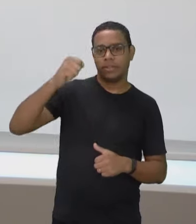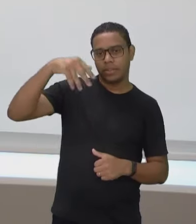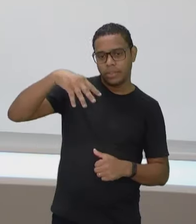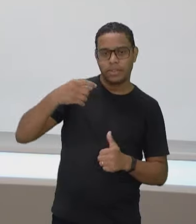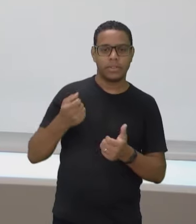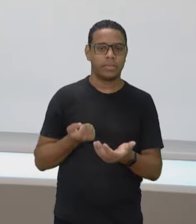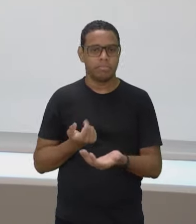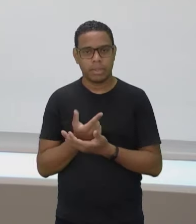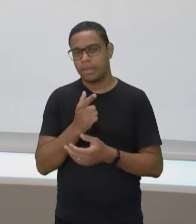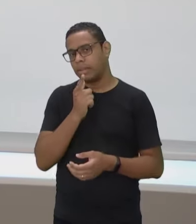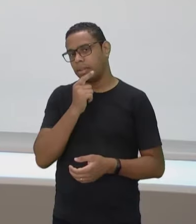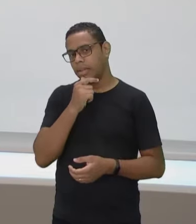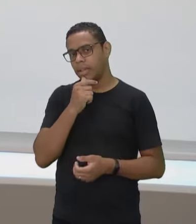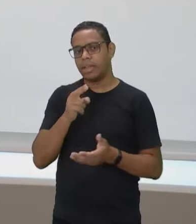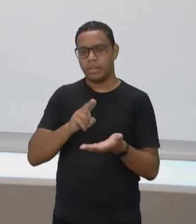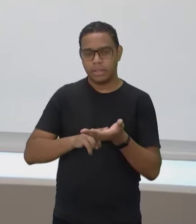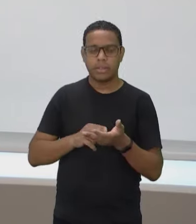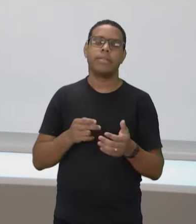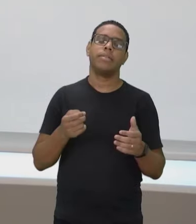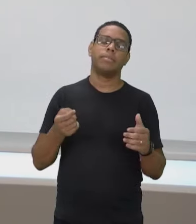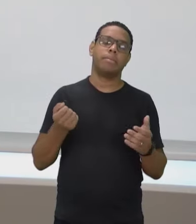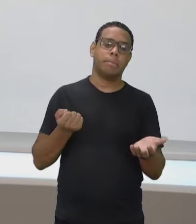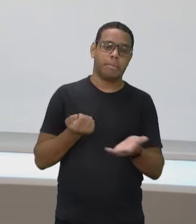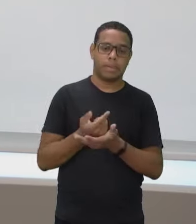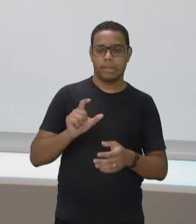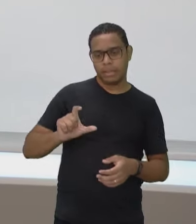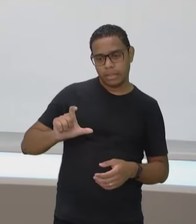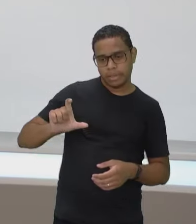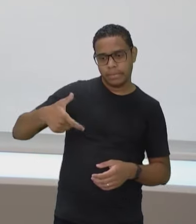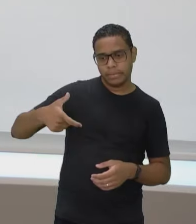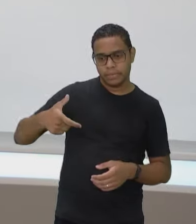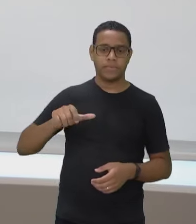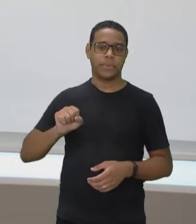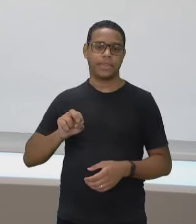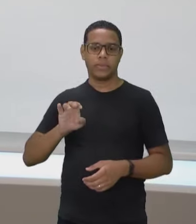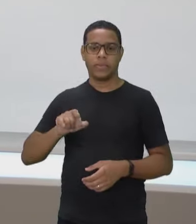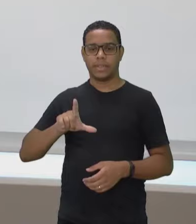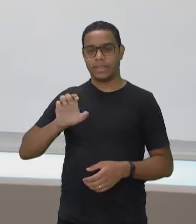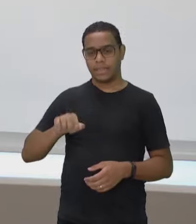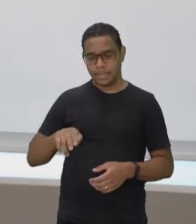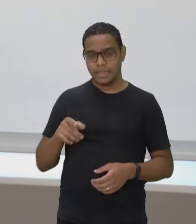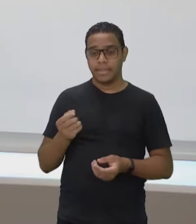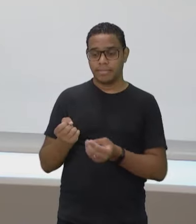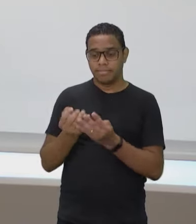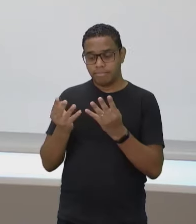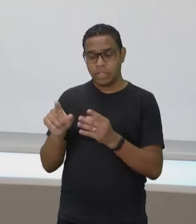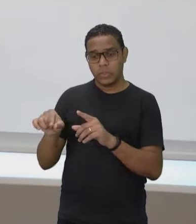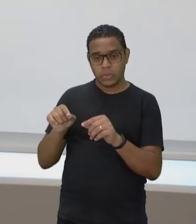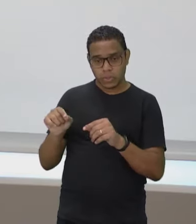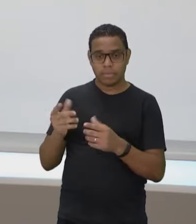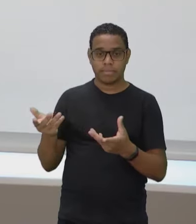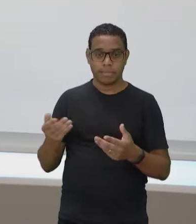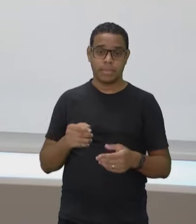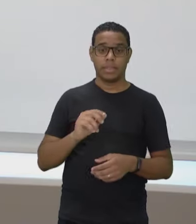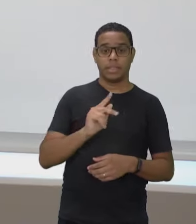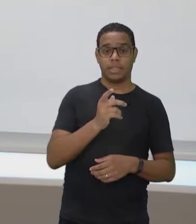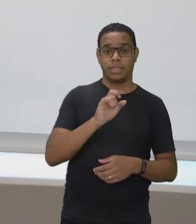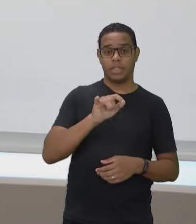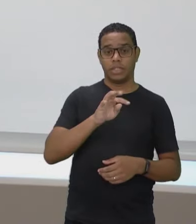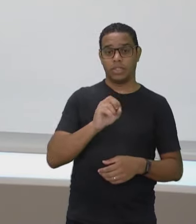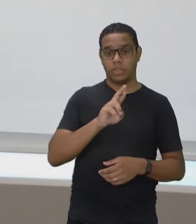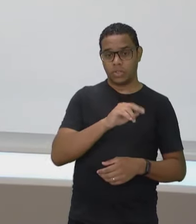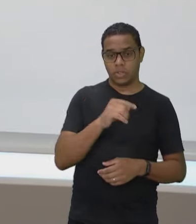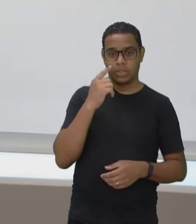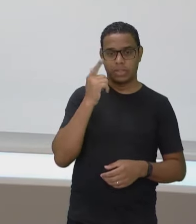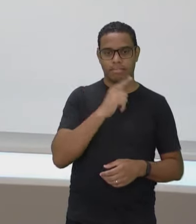pagar uma conta de água, pagar um cartão de crédito. As cartinhas da Suelen não foram muito generosas. Já do Heitor só